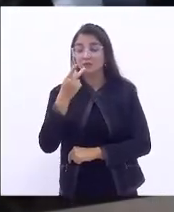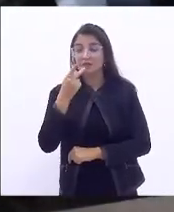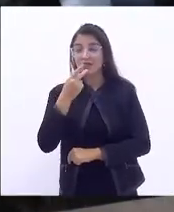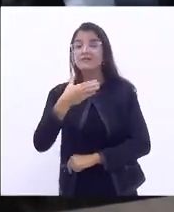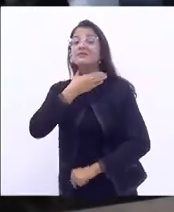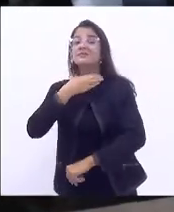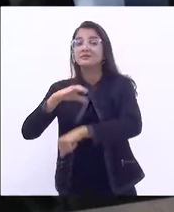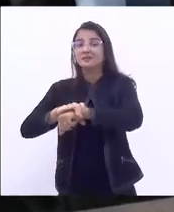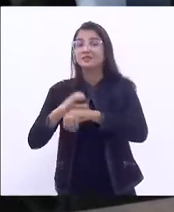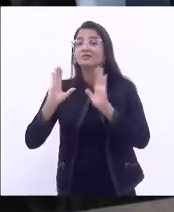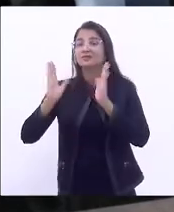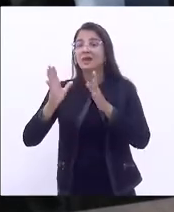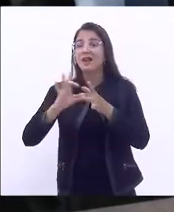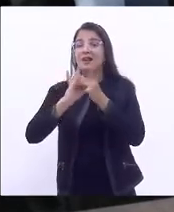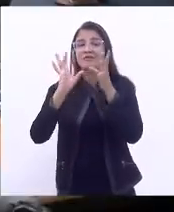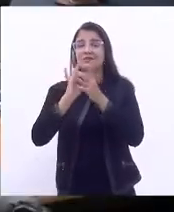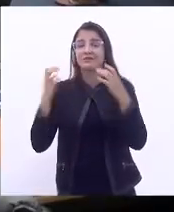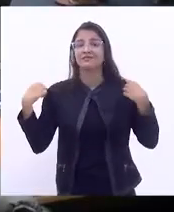e gravata.